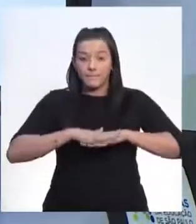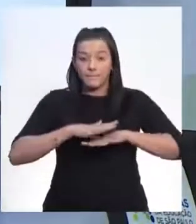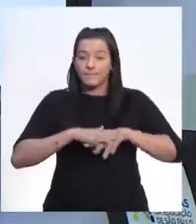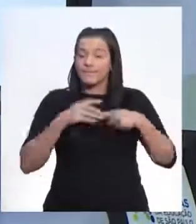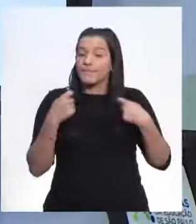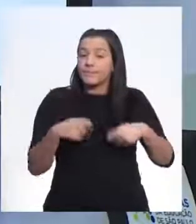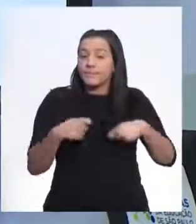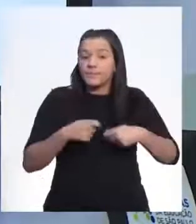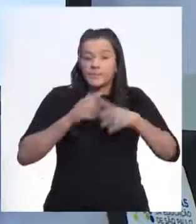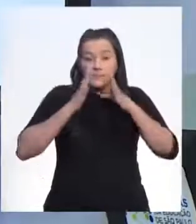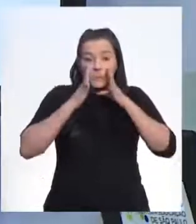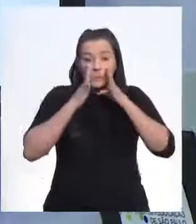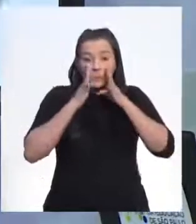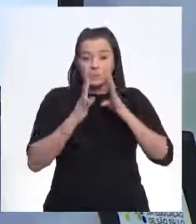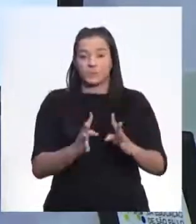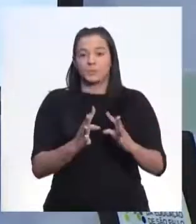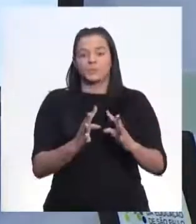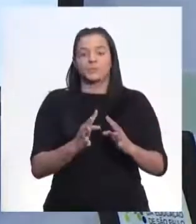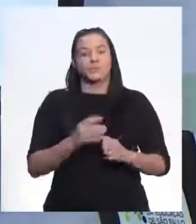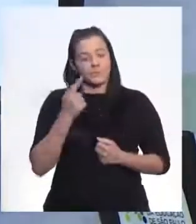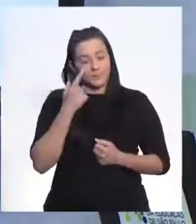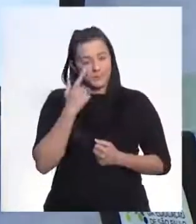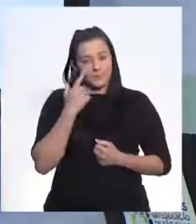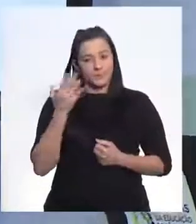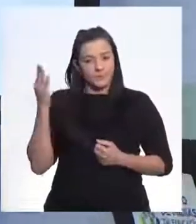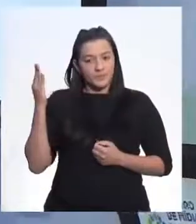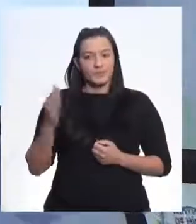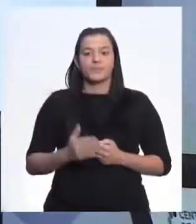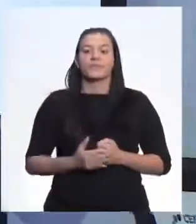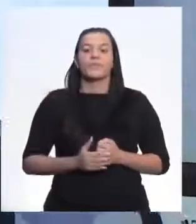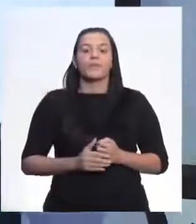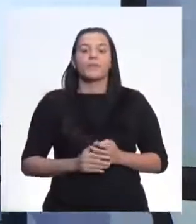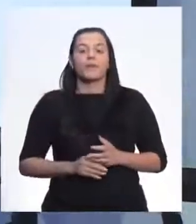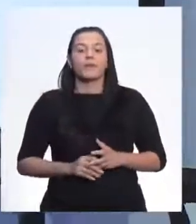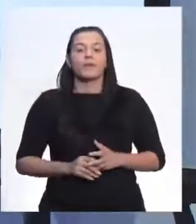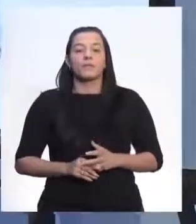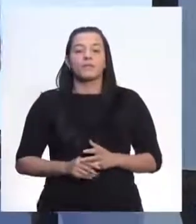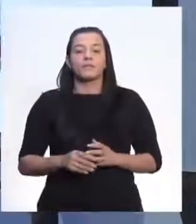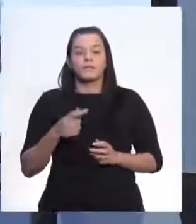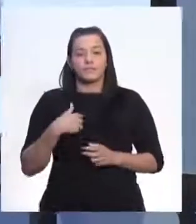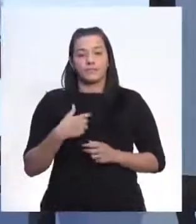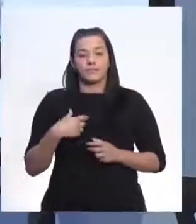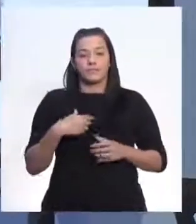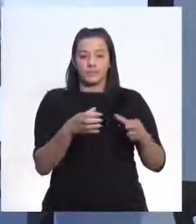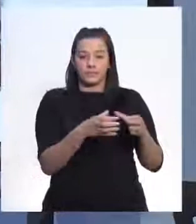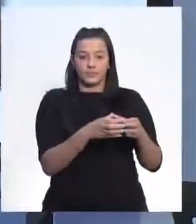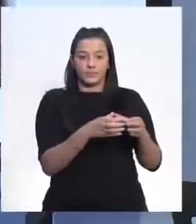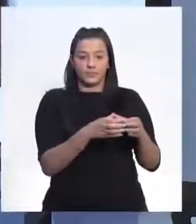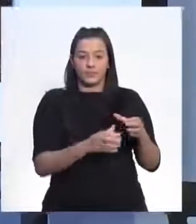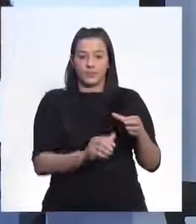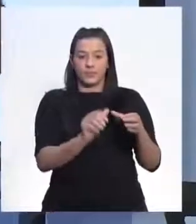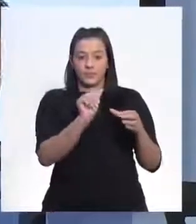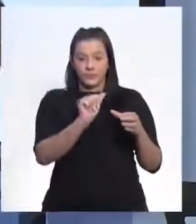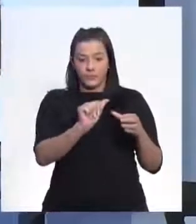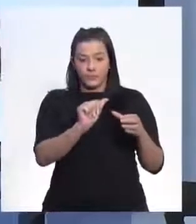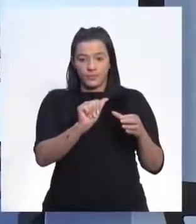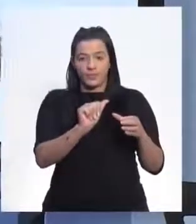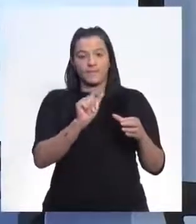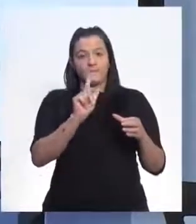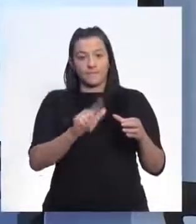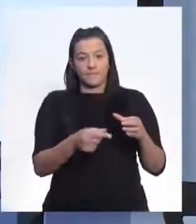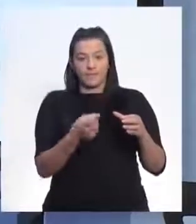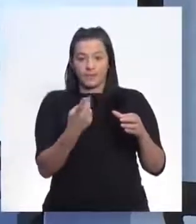concentração. Então, comigo aqui. Equipe A, 12 atletas que vão ser escolhidos de 2 em